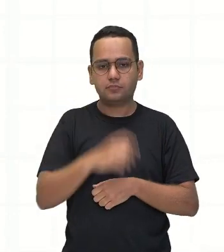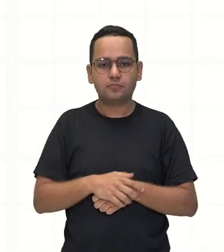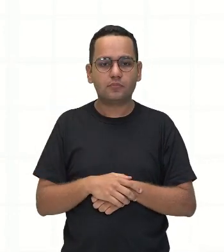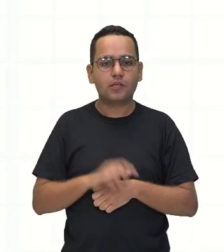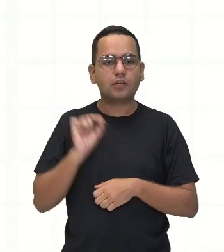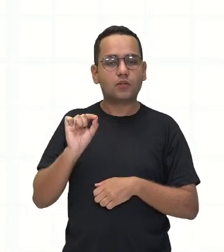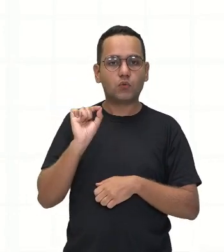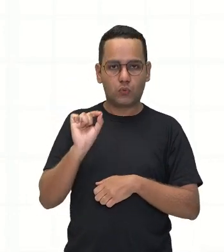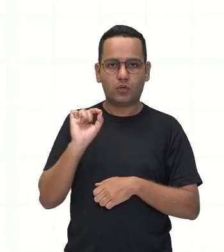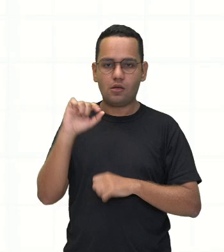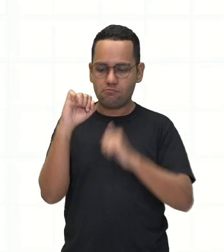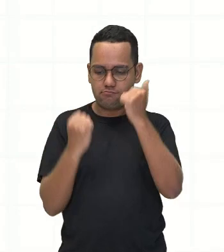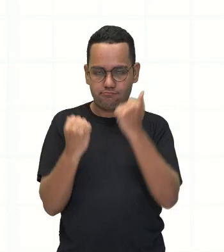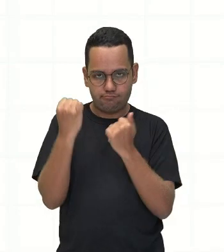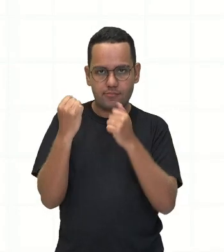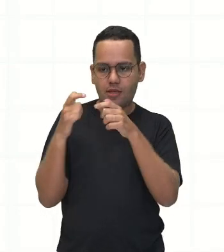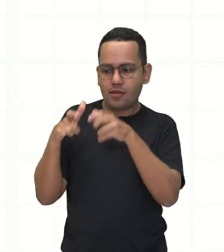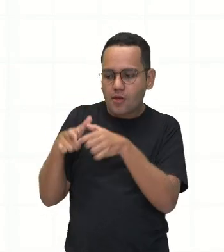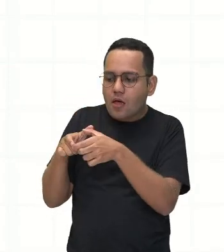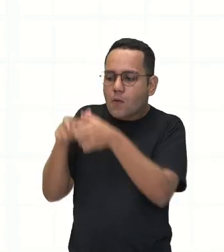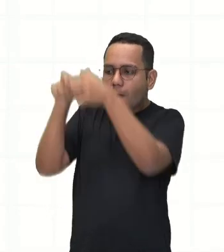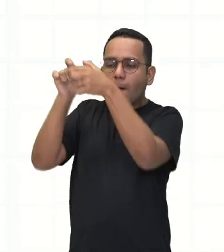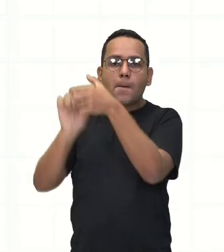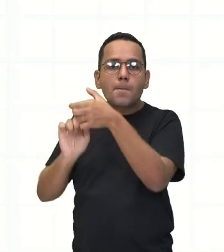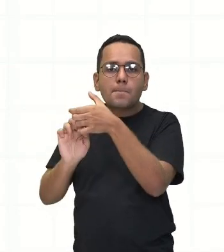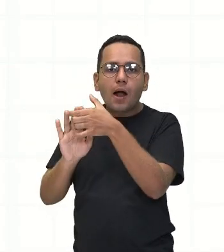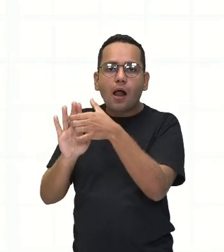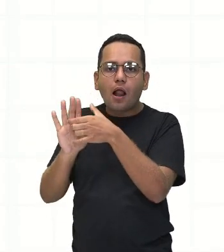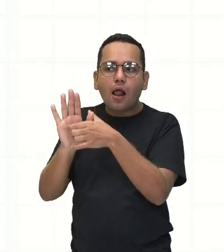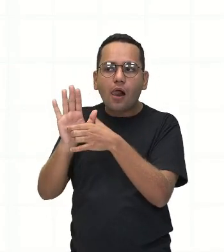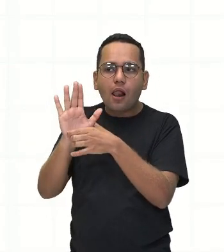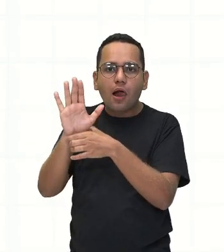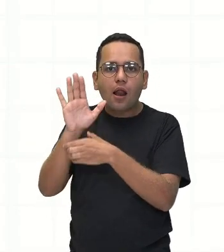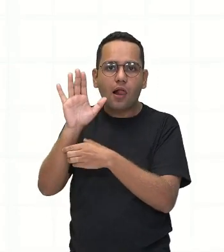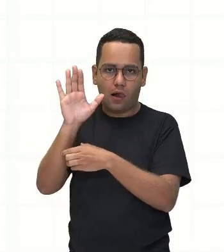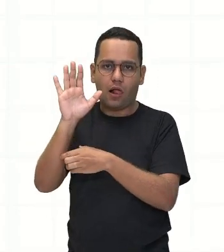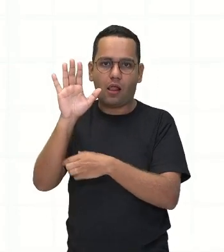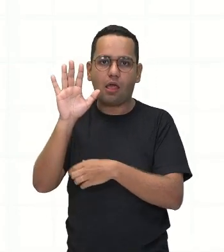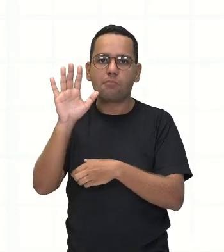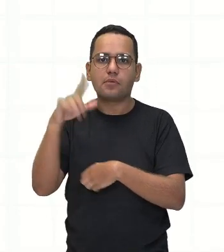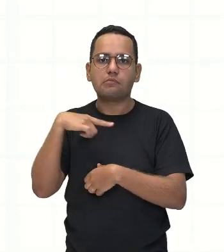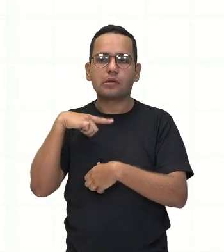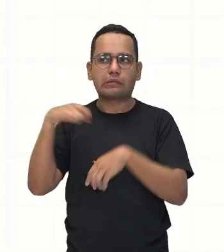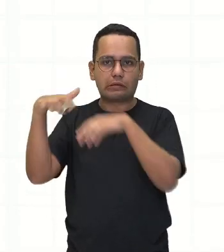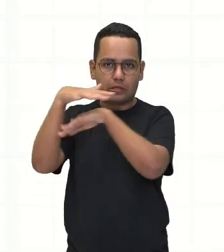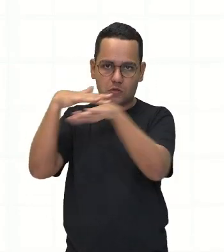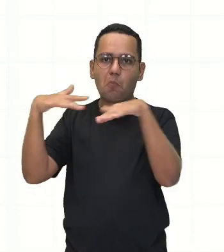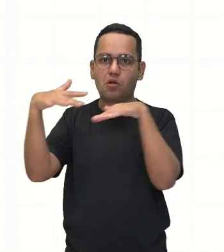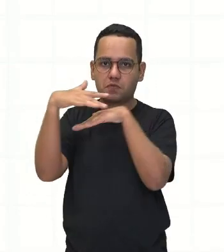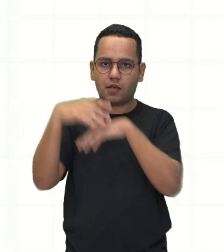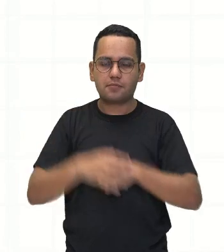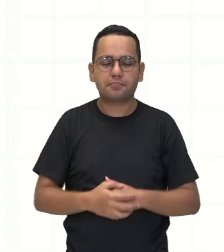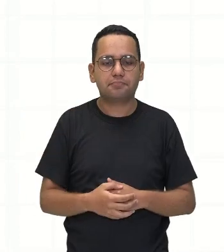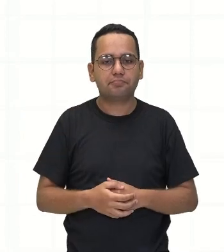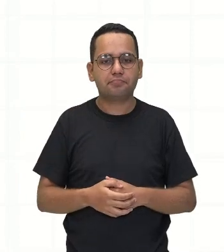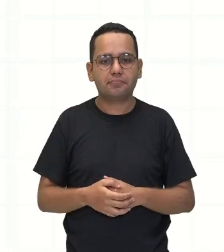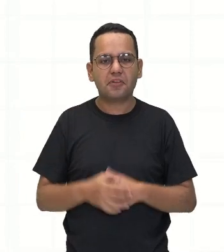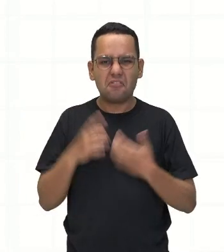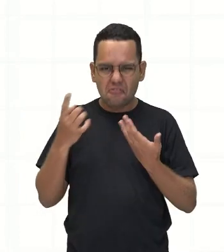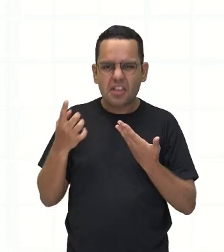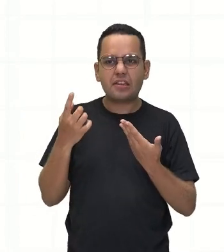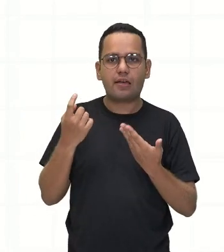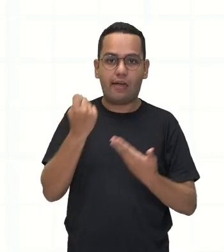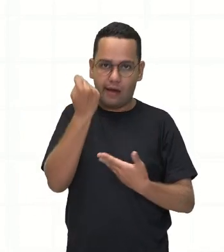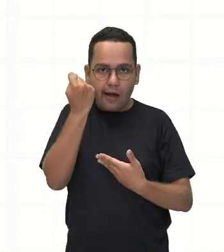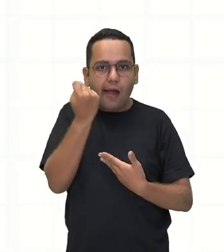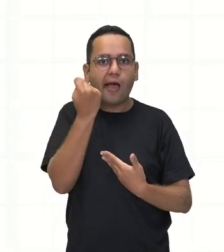chaminés produzidas pela indústria, essa poluição que é lançada na atmosfera, o quanto isso